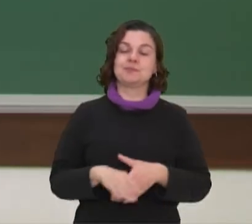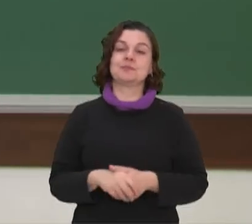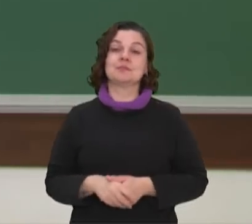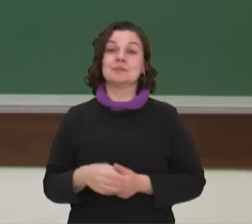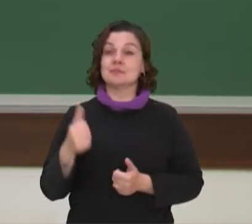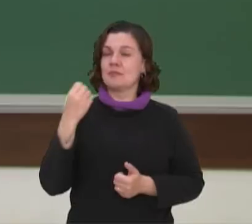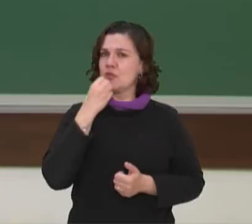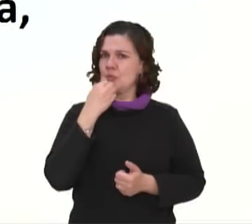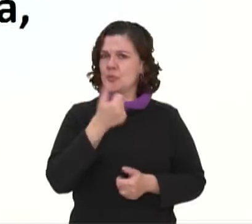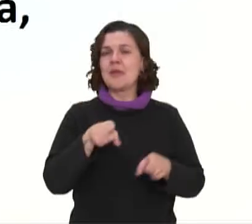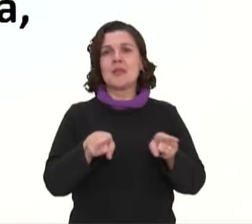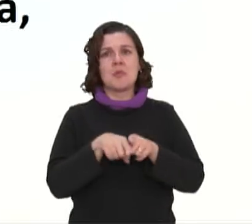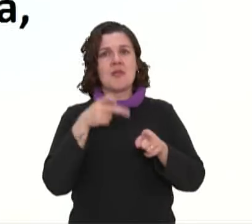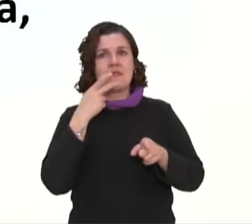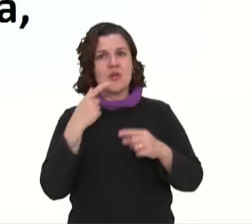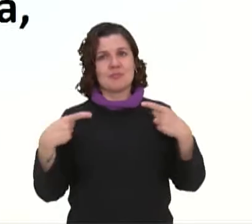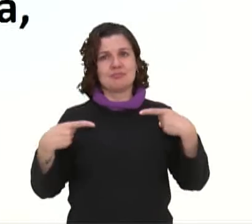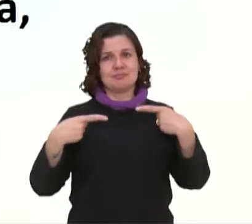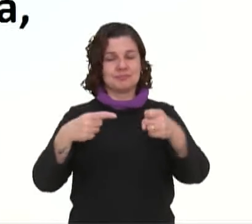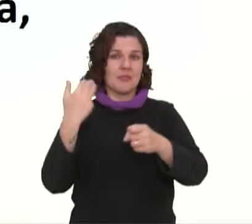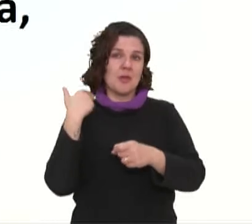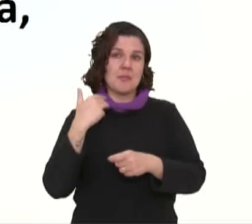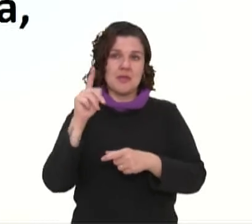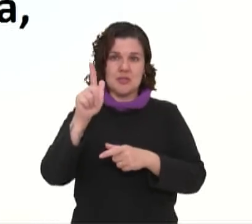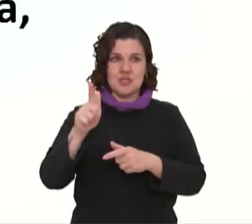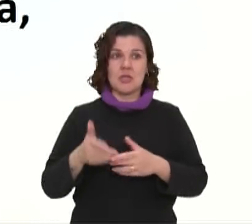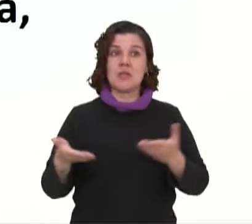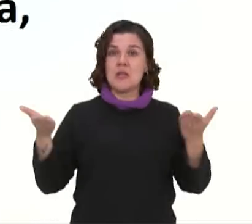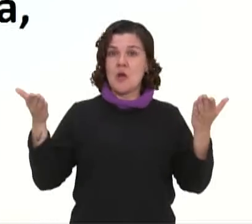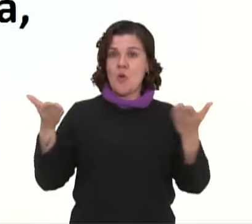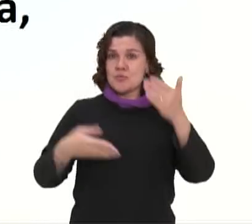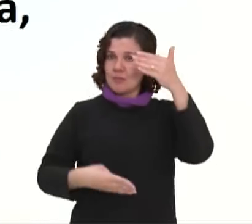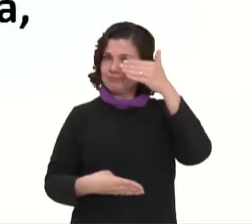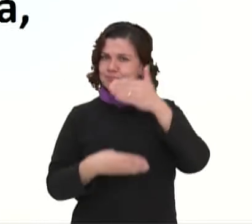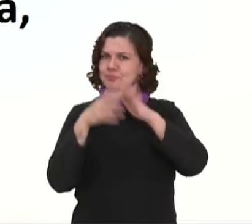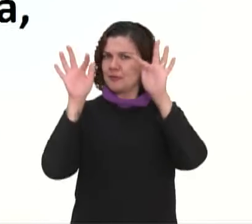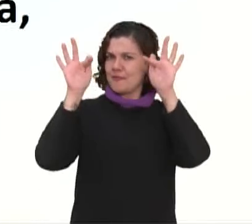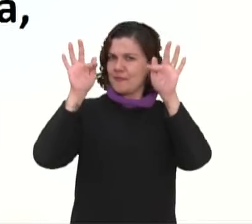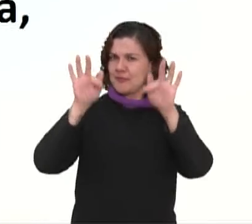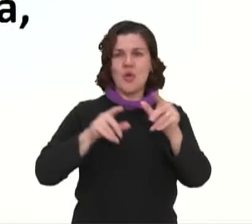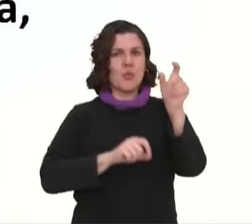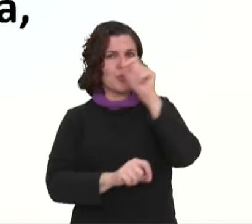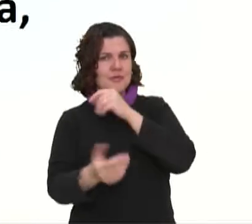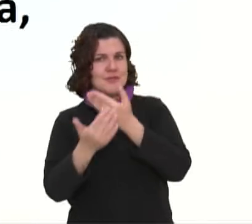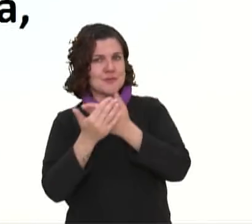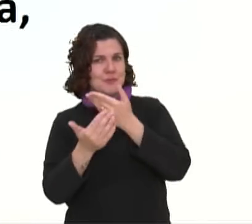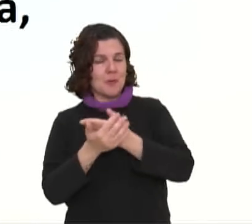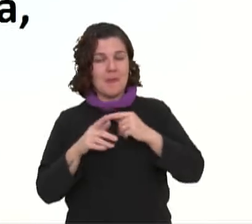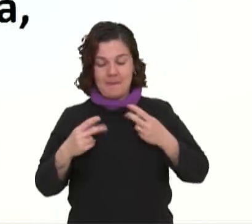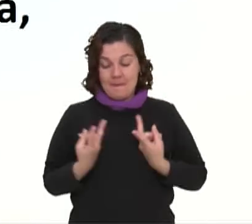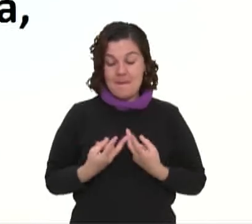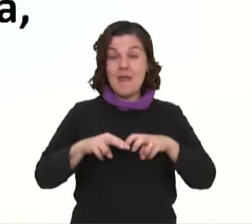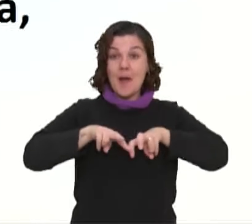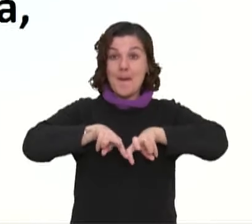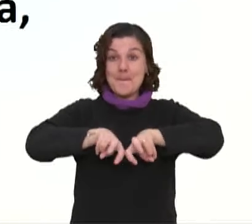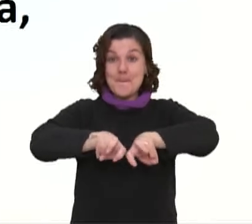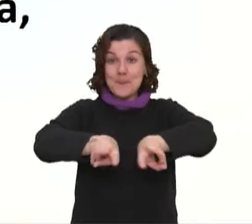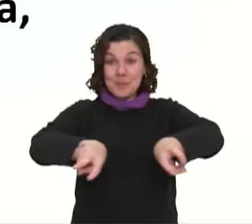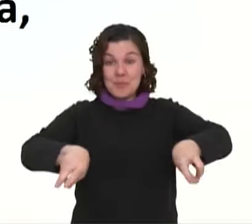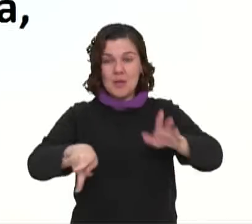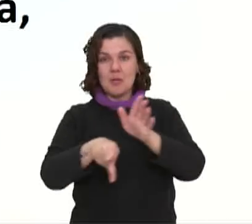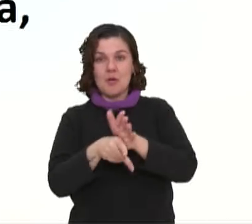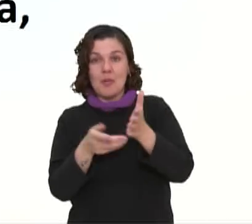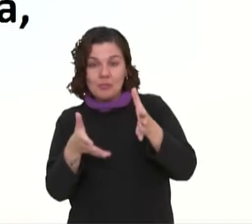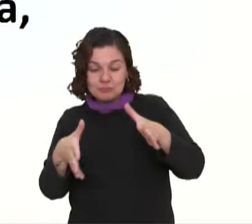bem. Ei, na aula de hoje, crianças, para a gente fechar, você viu que a mineração ajudou a